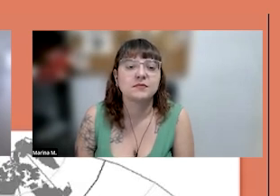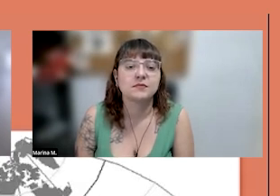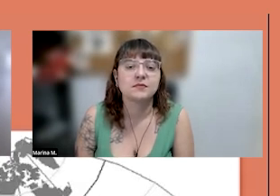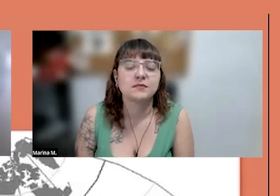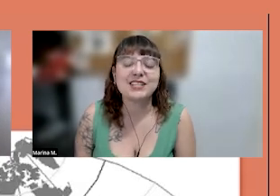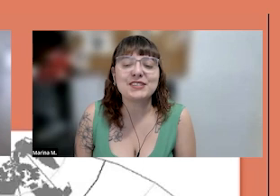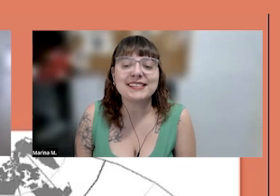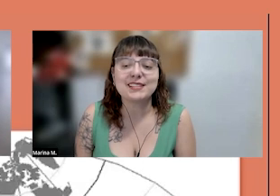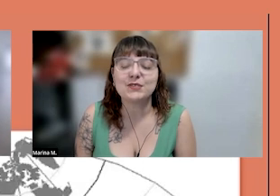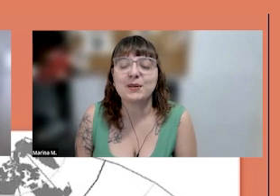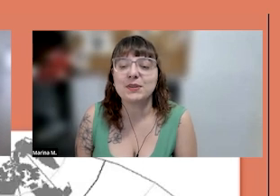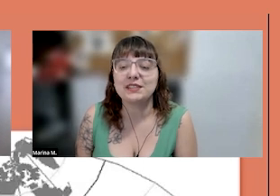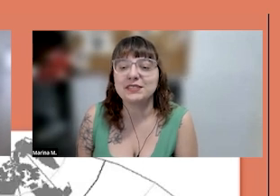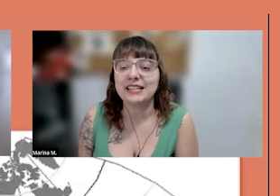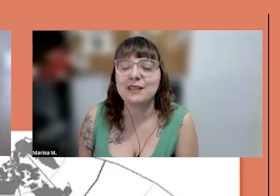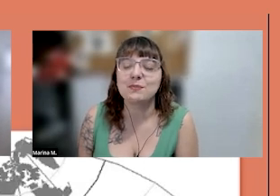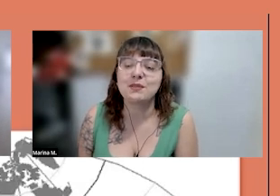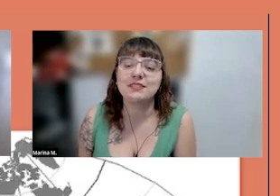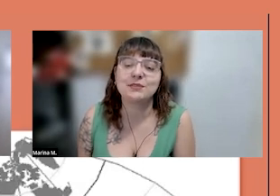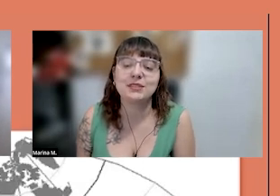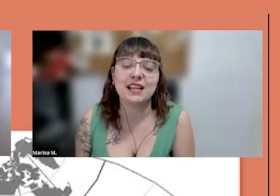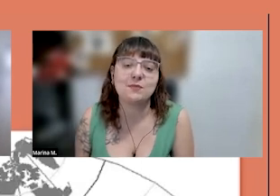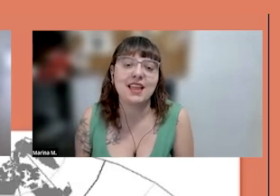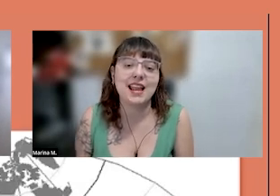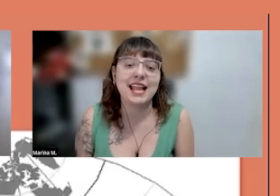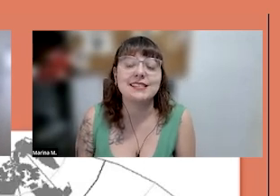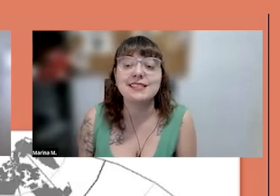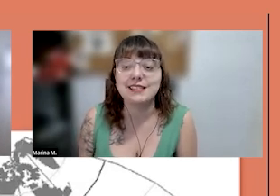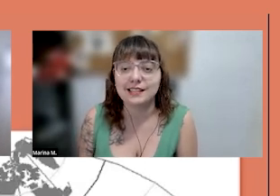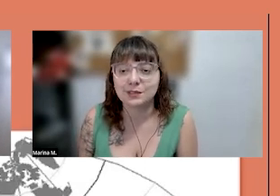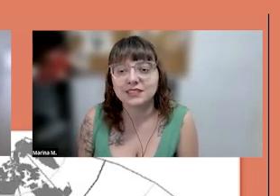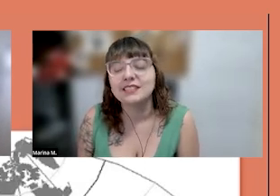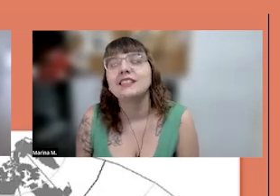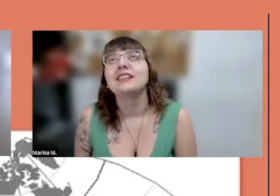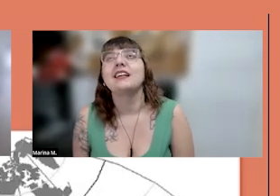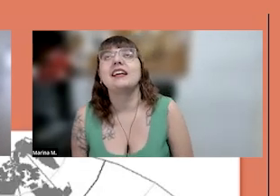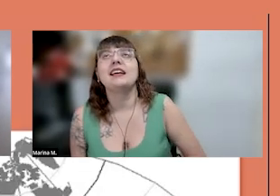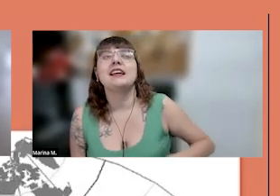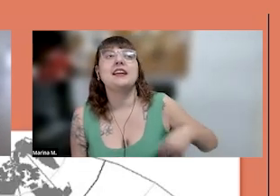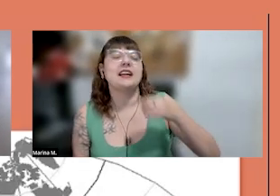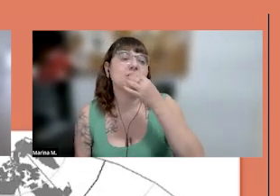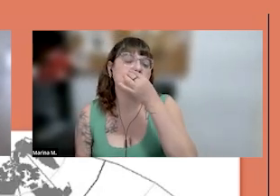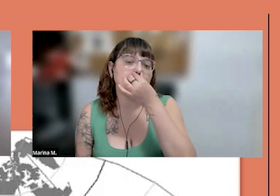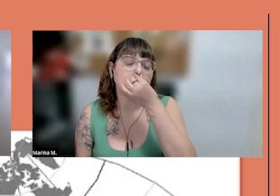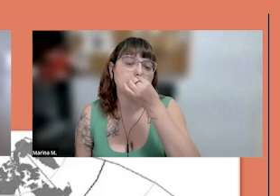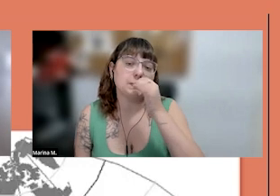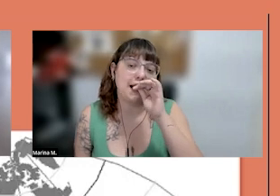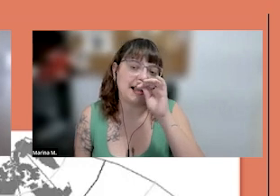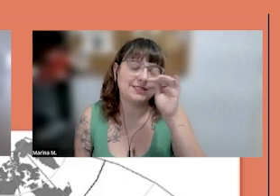longitude específica. Acho interessante falar um pouquinho do TM, porque o TM ele é esquisito. A gente